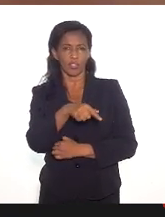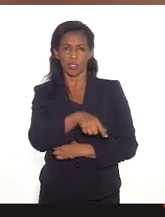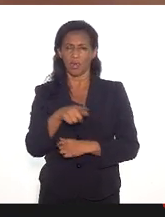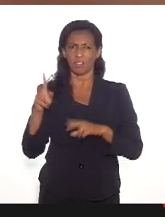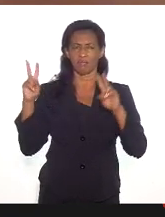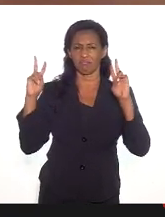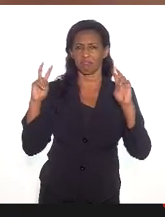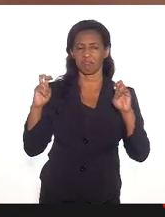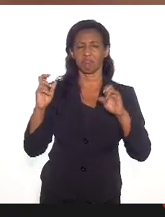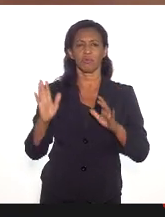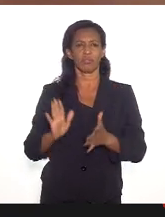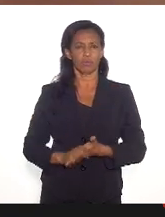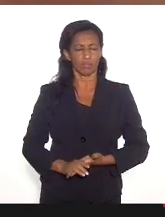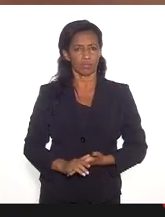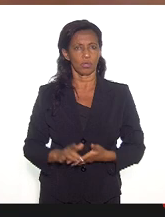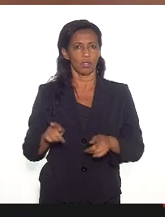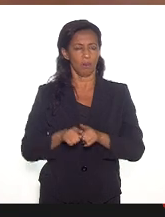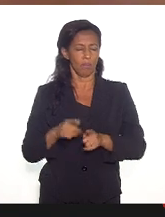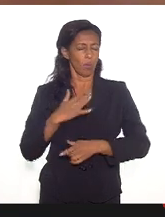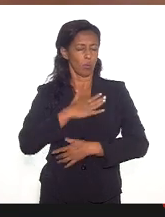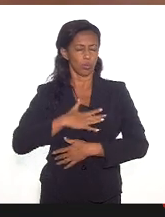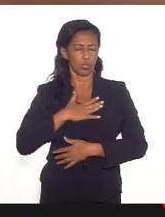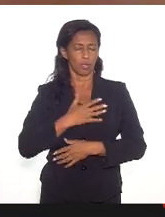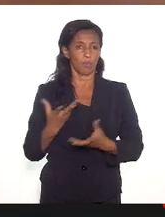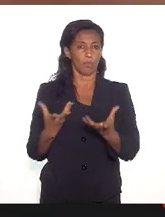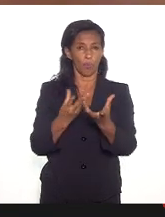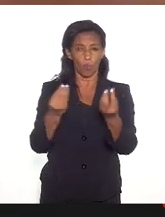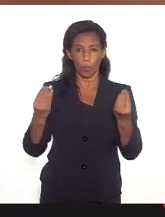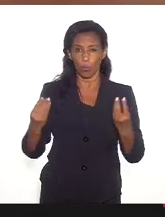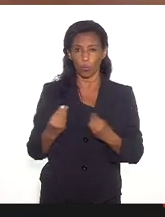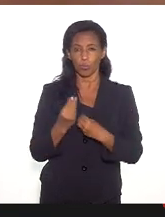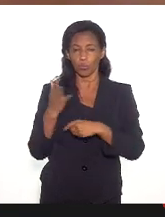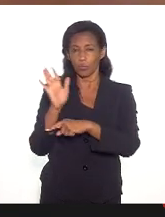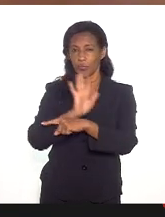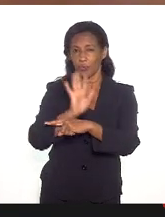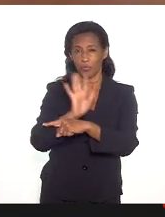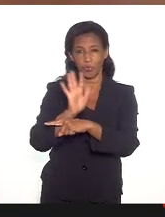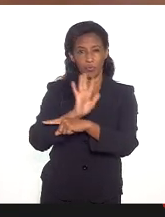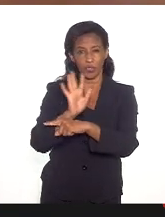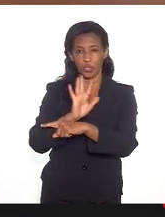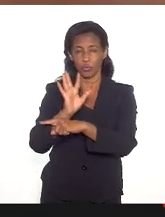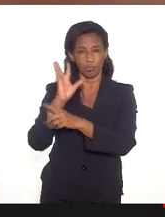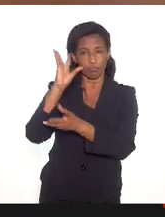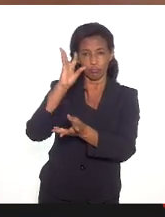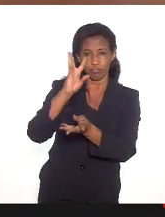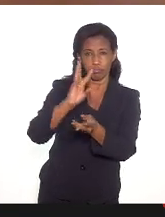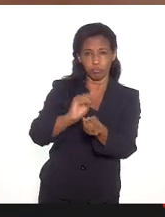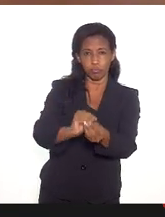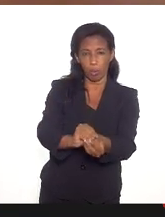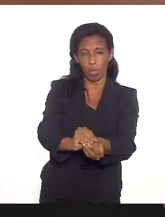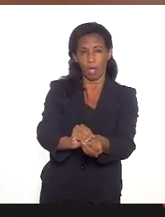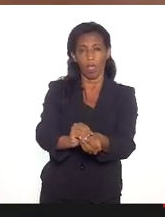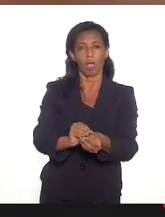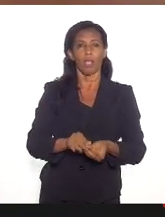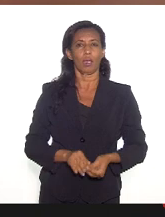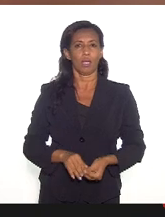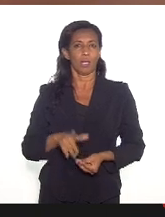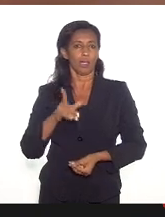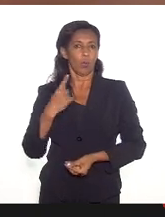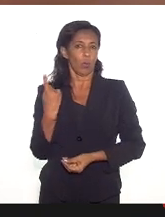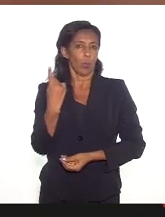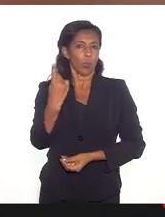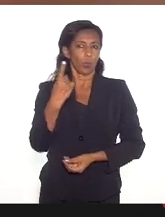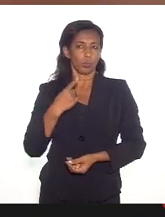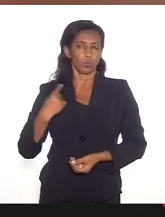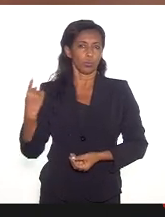inclusive, gostei muito do vídeo que incorpora um dos